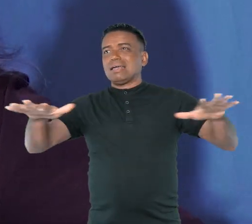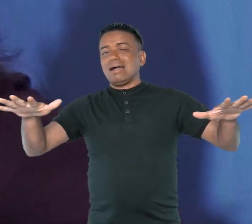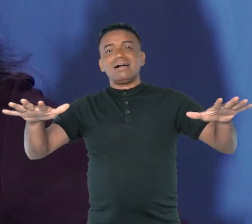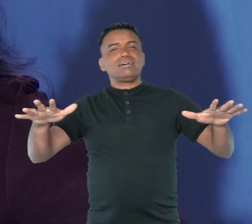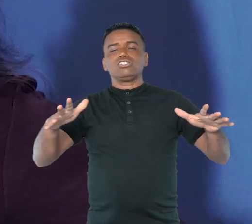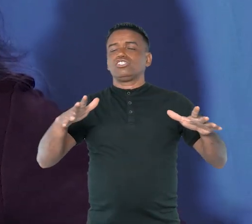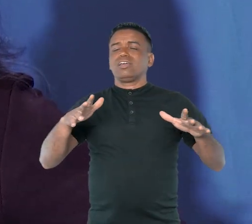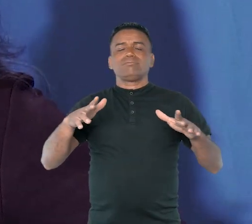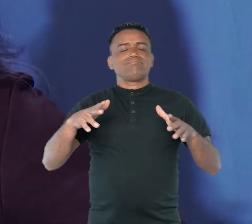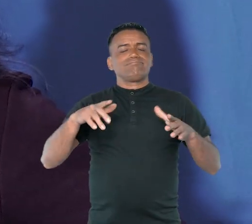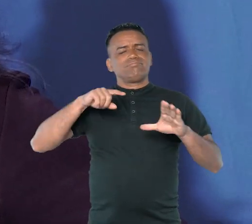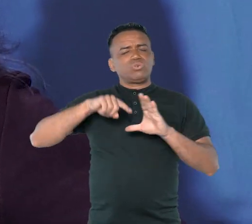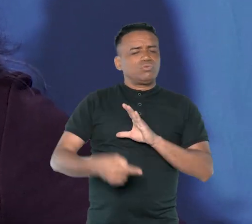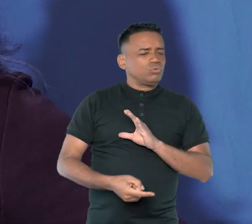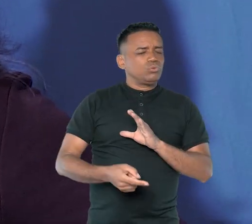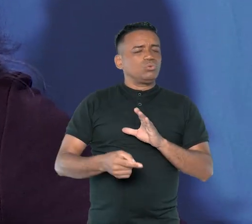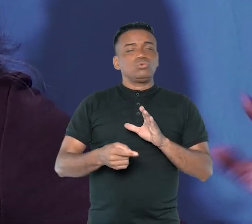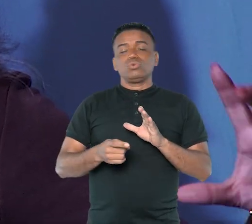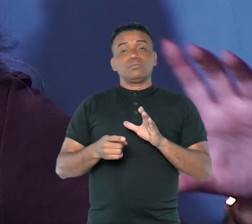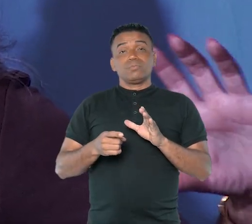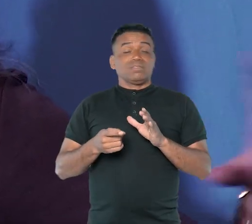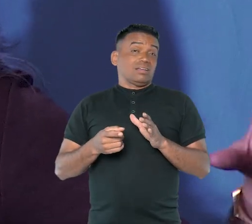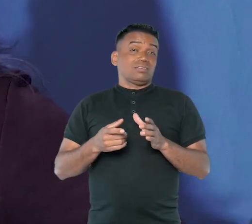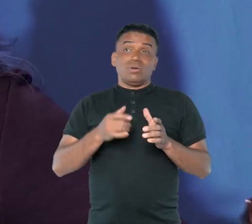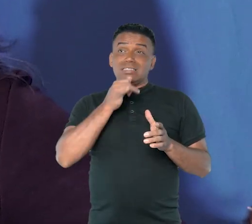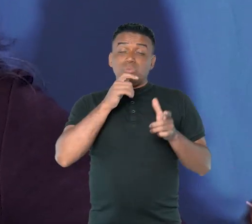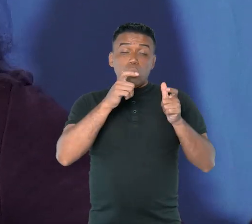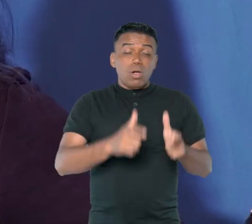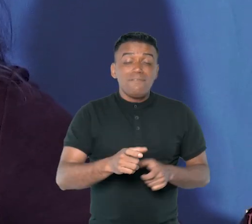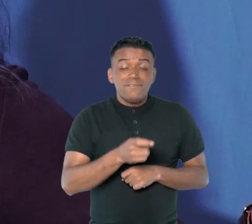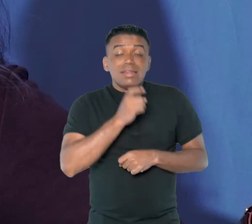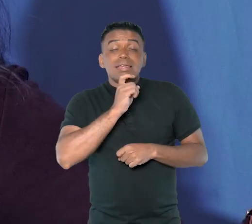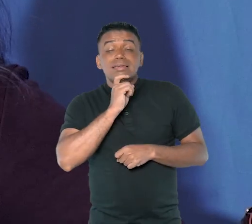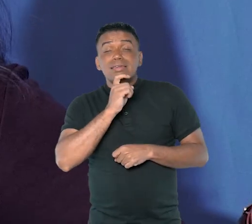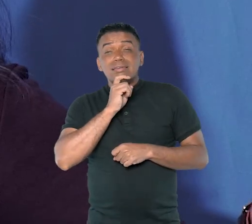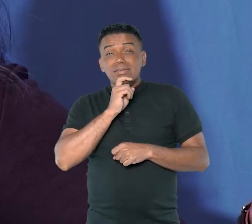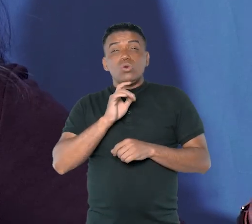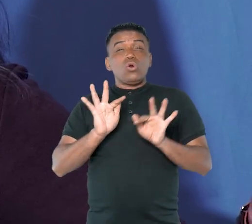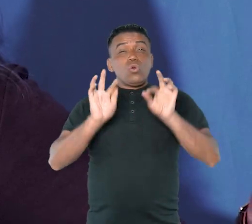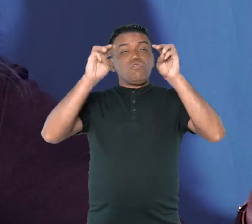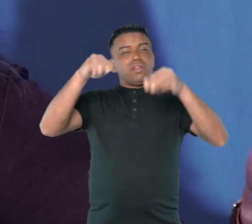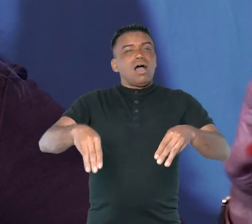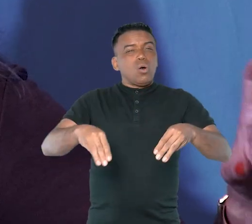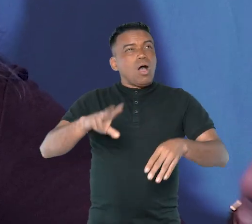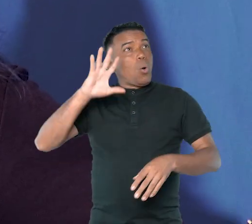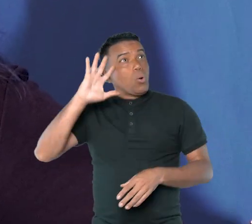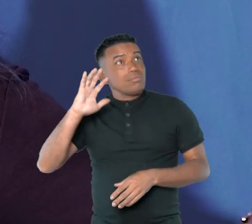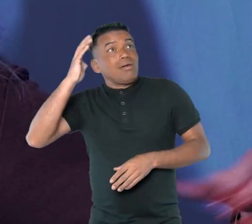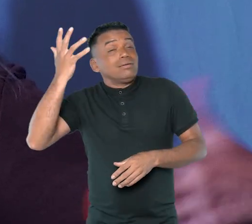onde... Bem no final, eu acho que existe alguma coisa ali acontece que é